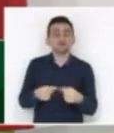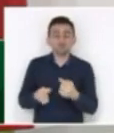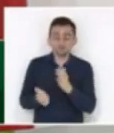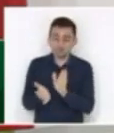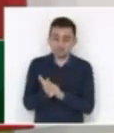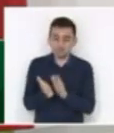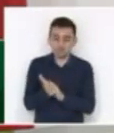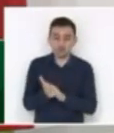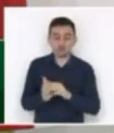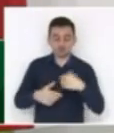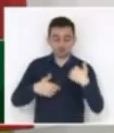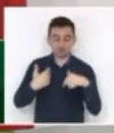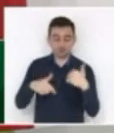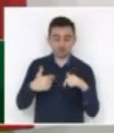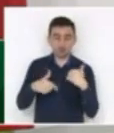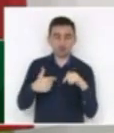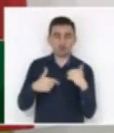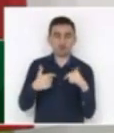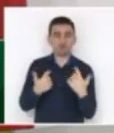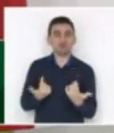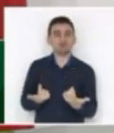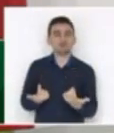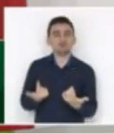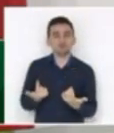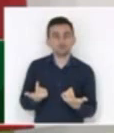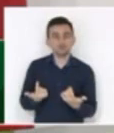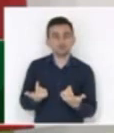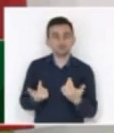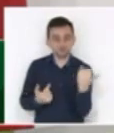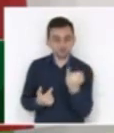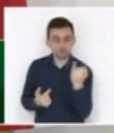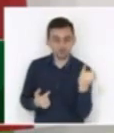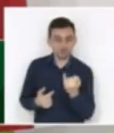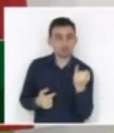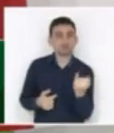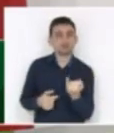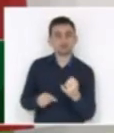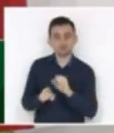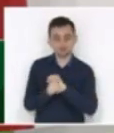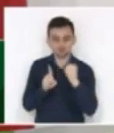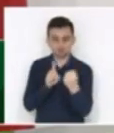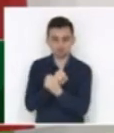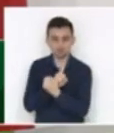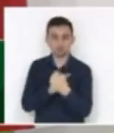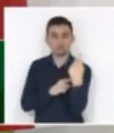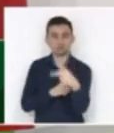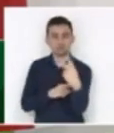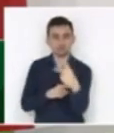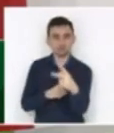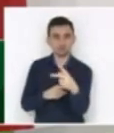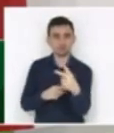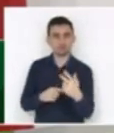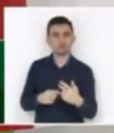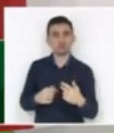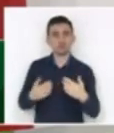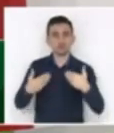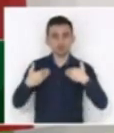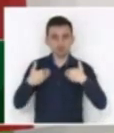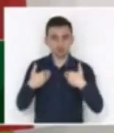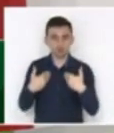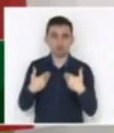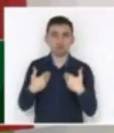desenvolvido e pela importância e função social que ele cumpre, exercendo assim o